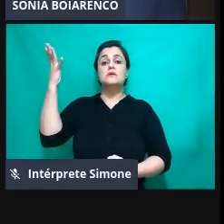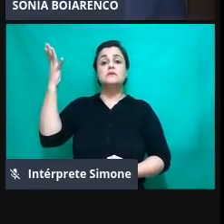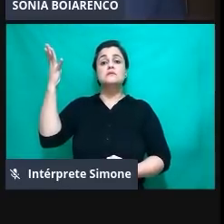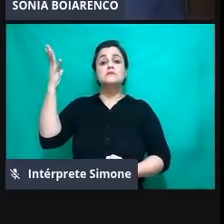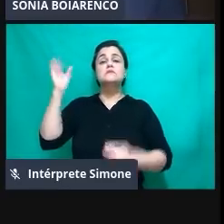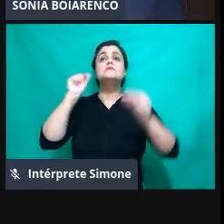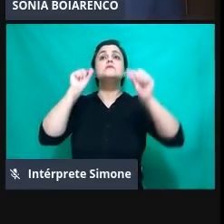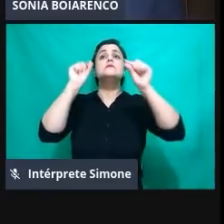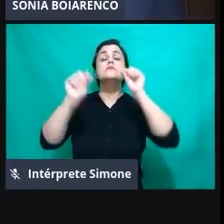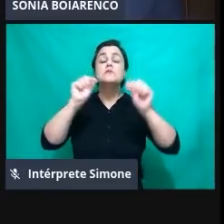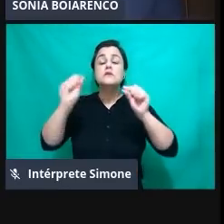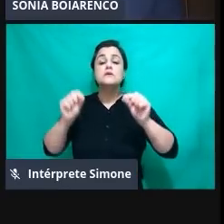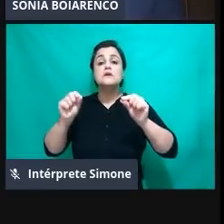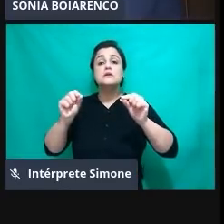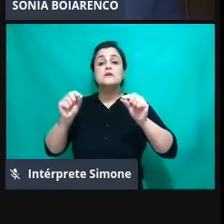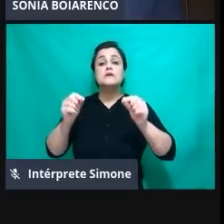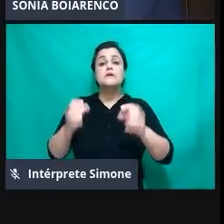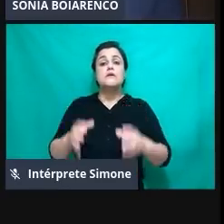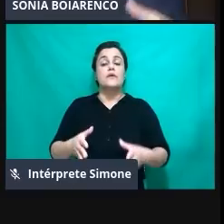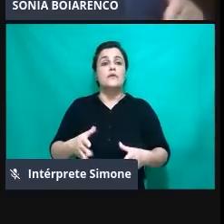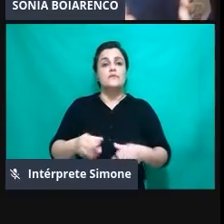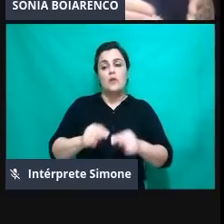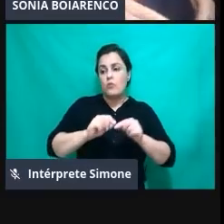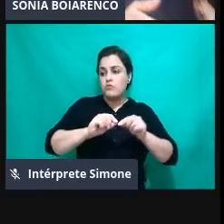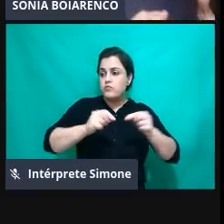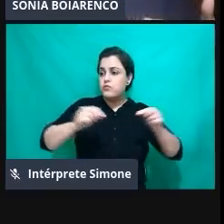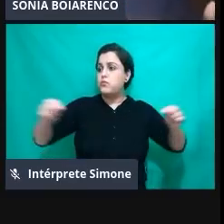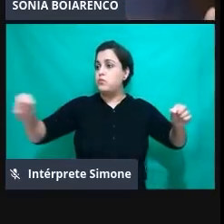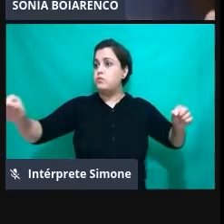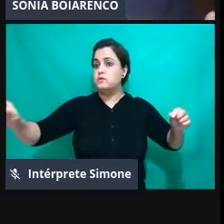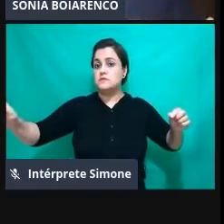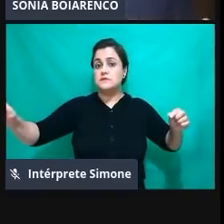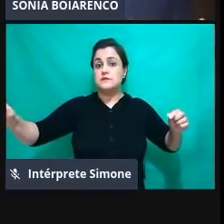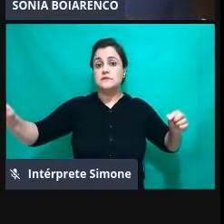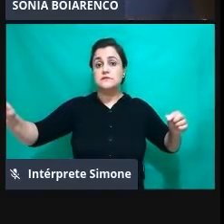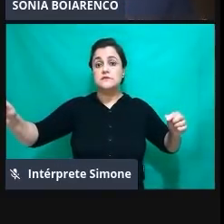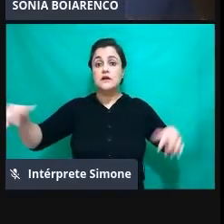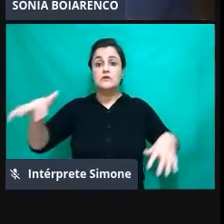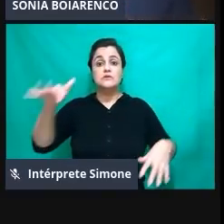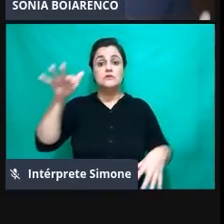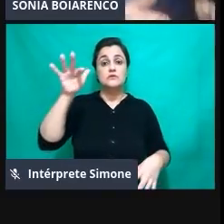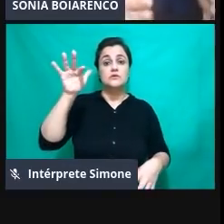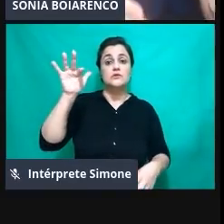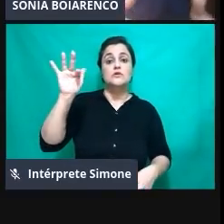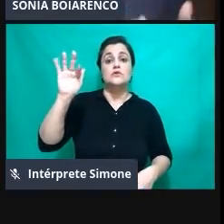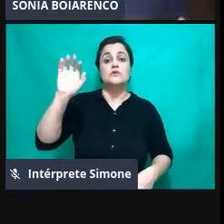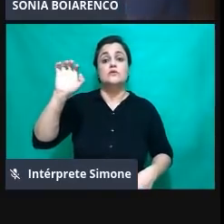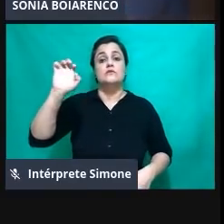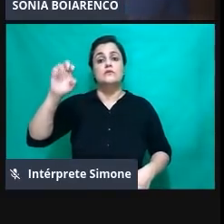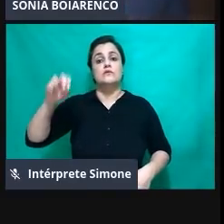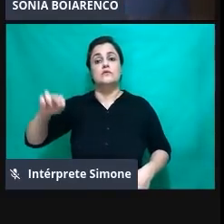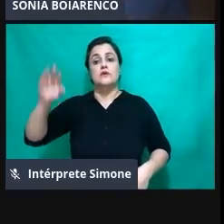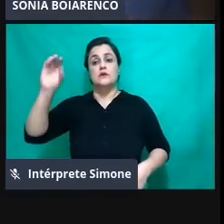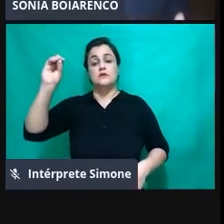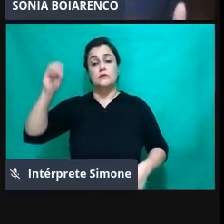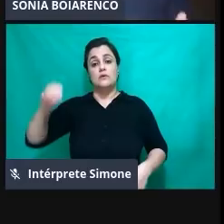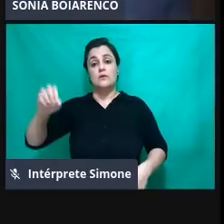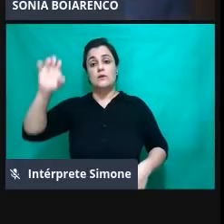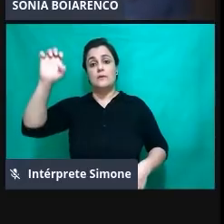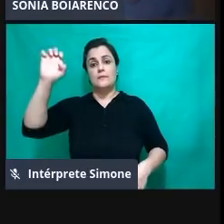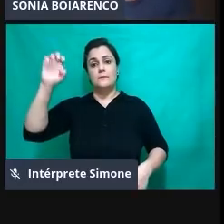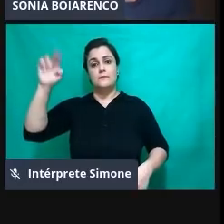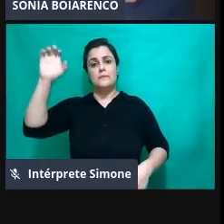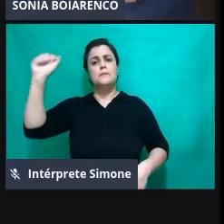fenômeno? Qual a extensão disso daí? Ele é só local? Por exemplo, a pandemia,